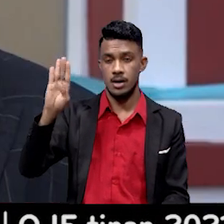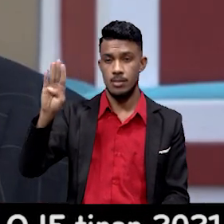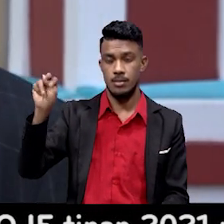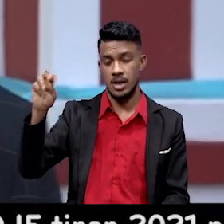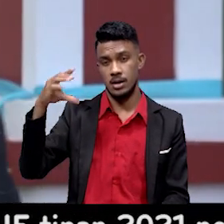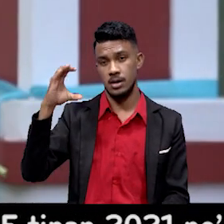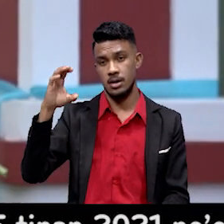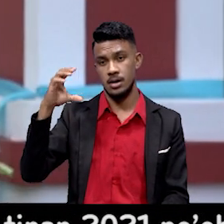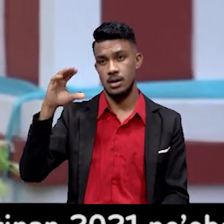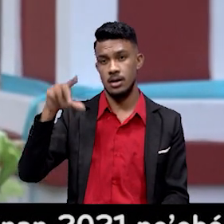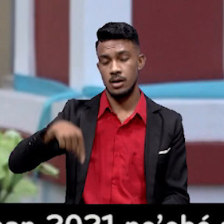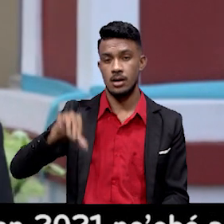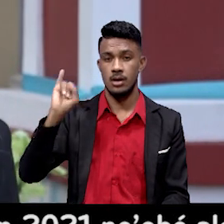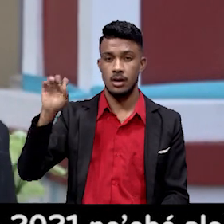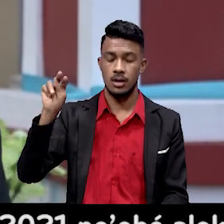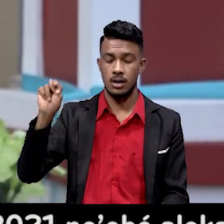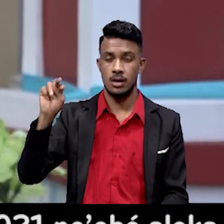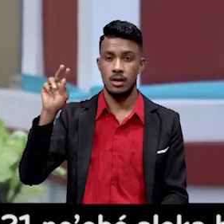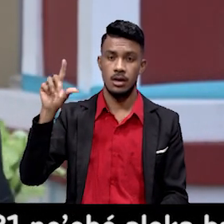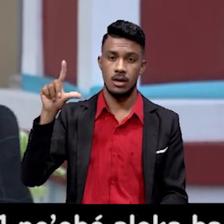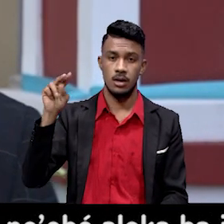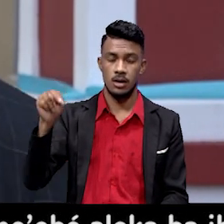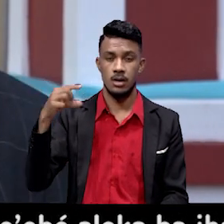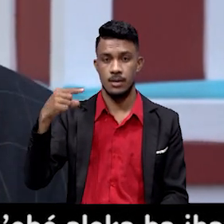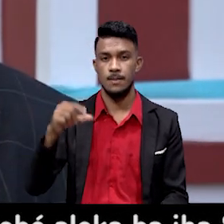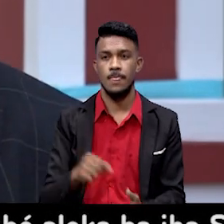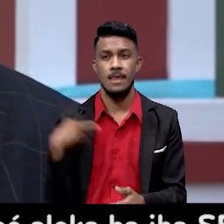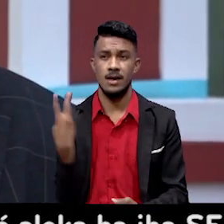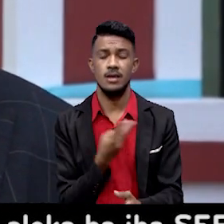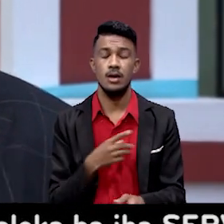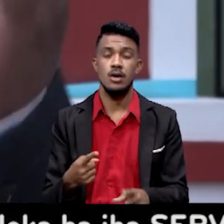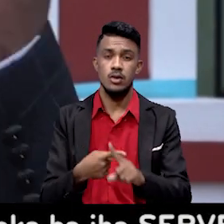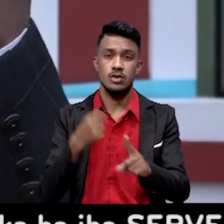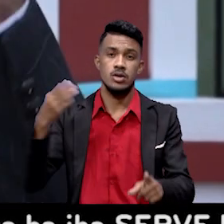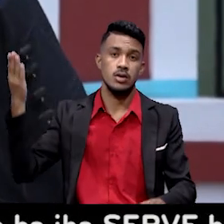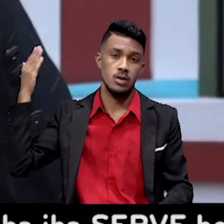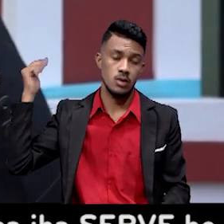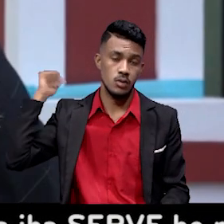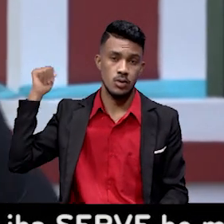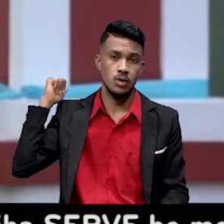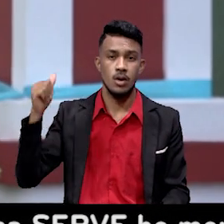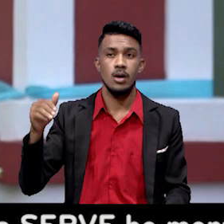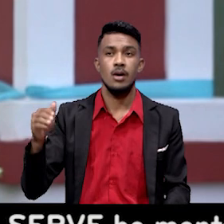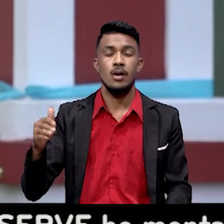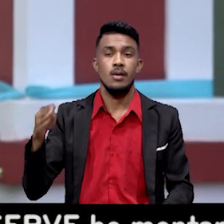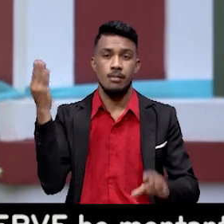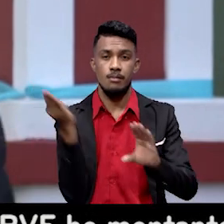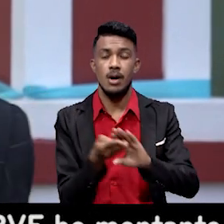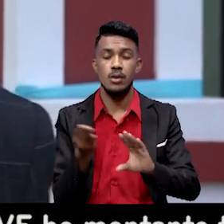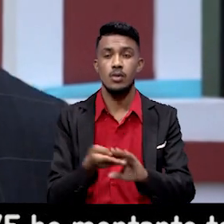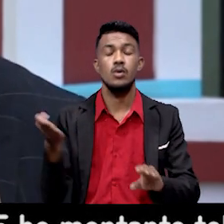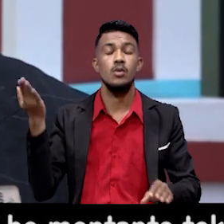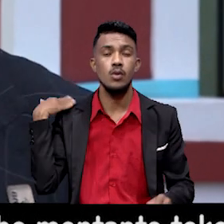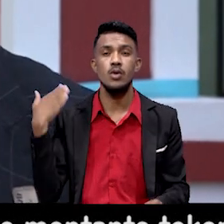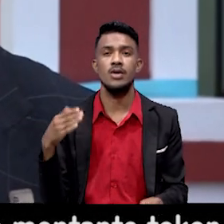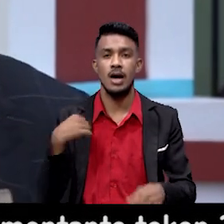Ne ve que usa internet banking ene, ita mais kutuk, tetuir banco seruluk na halon sa, ne ya. Ita los inventa buat